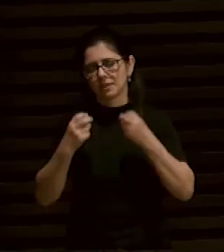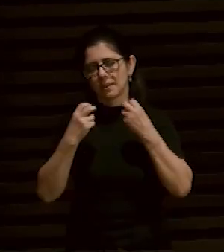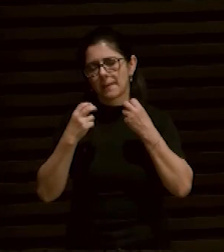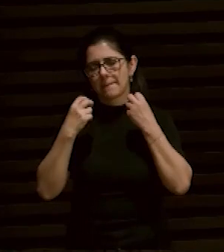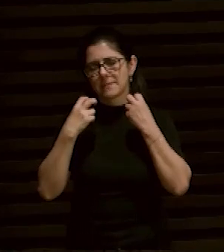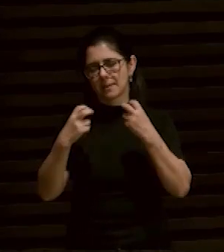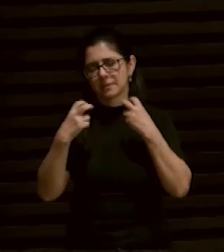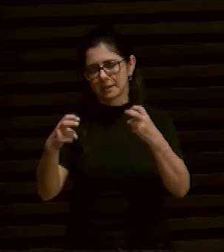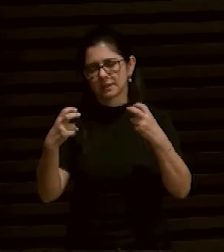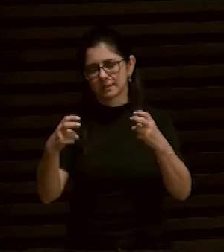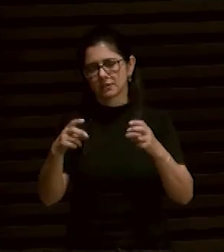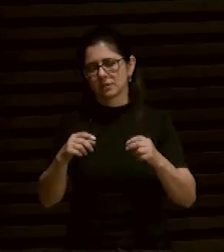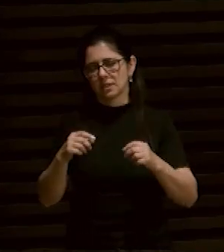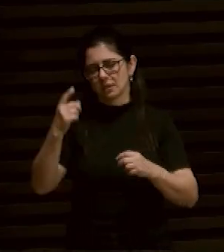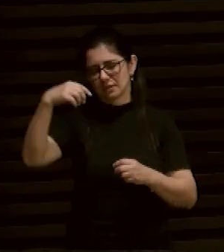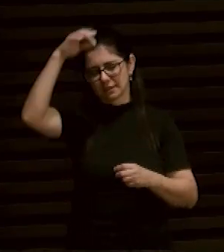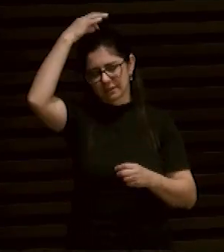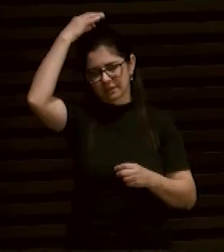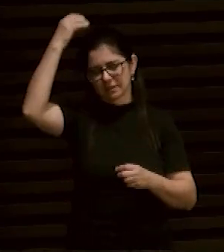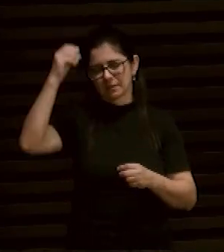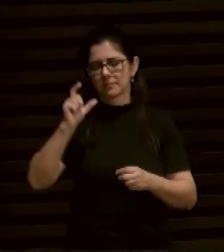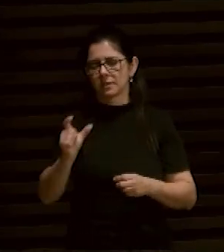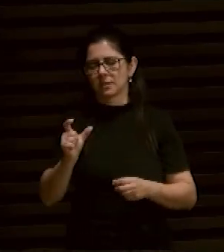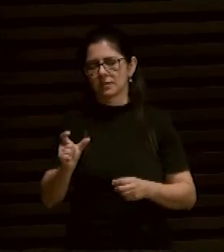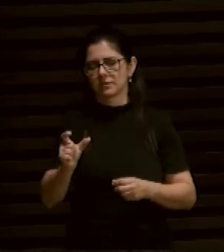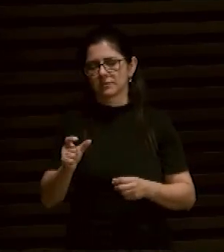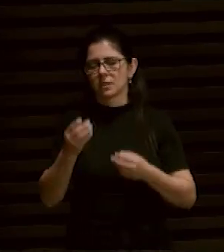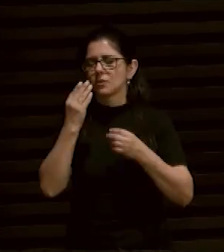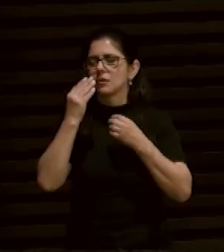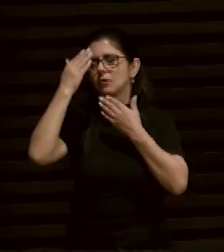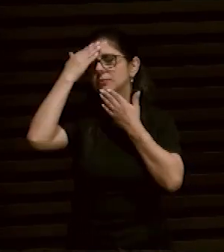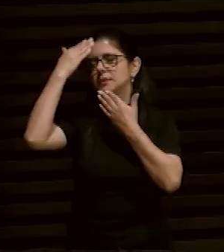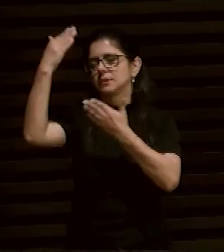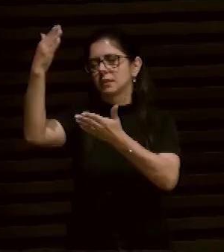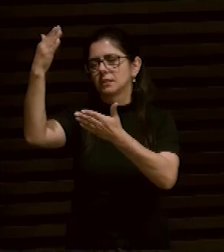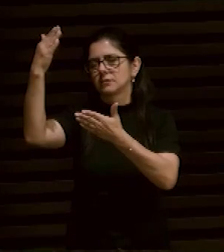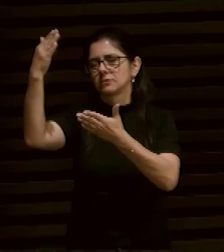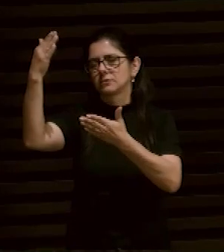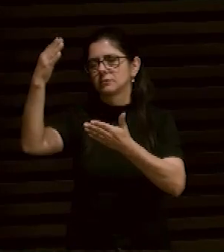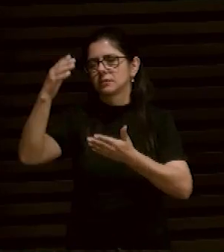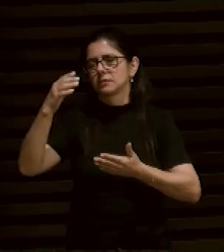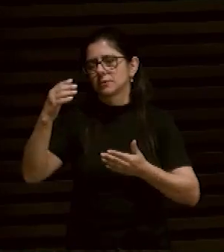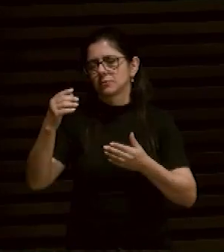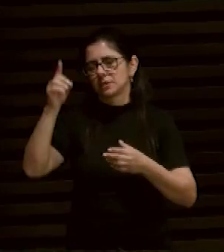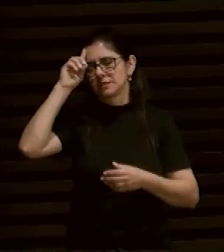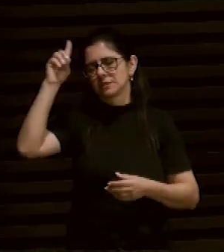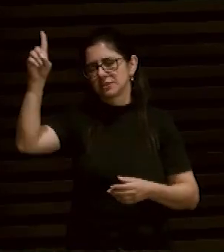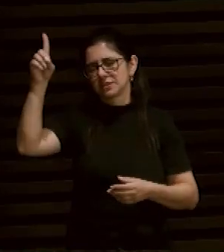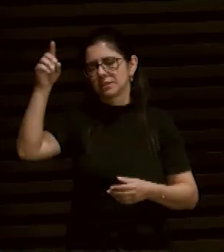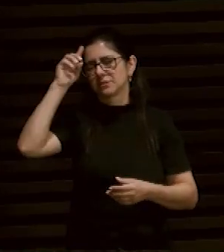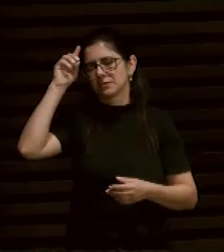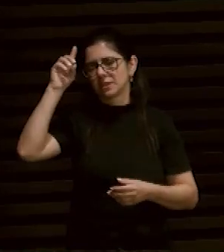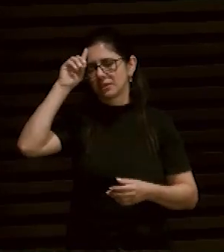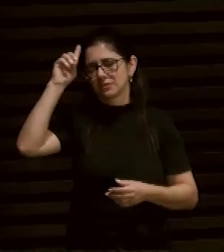santa palavra, Pai. Pai, obrigado por esse dia, que é o dia do Senhor, que é o dia em que nós somos lembrados de